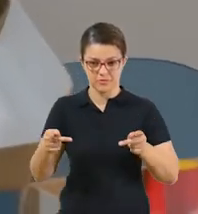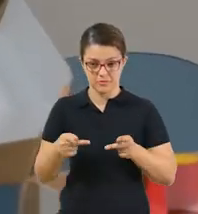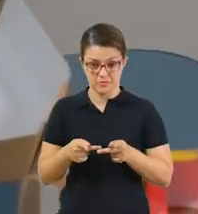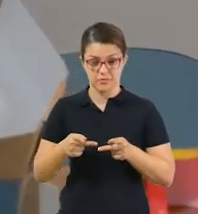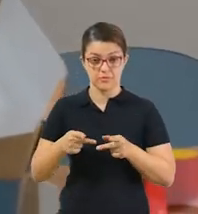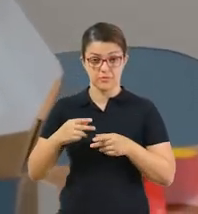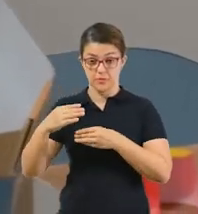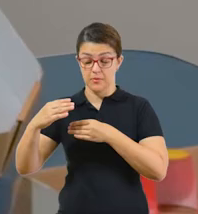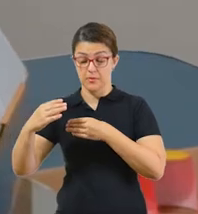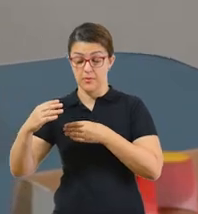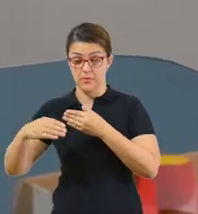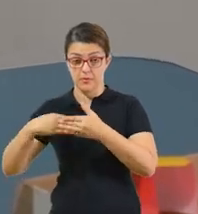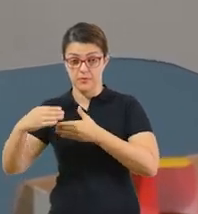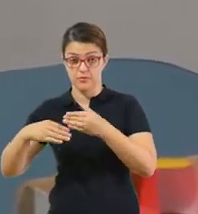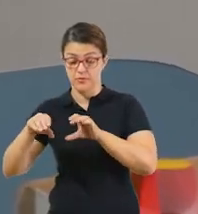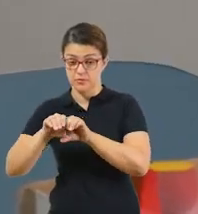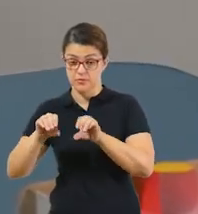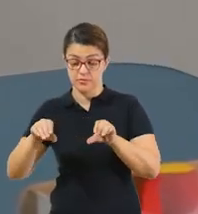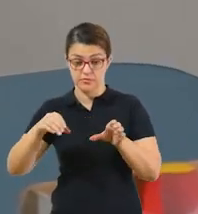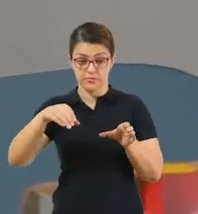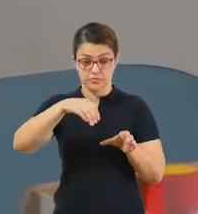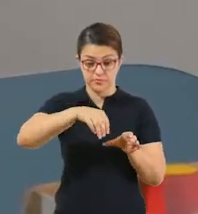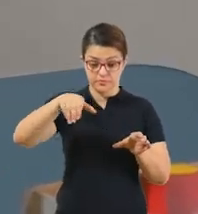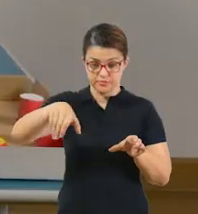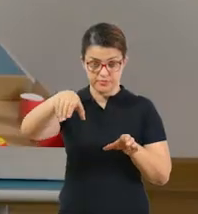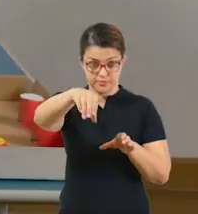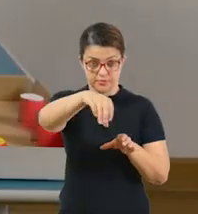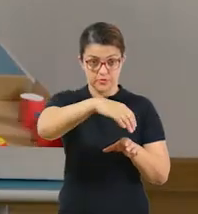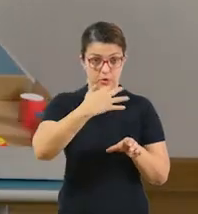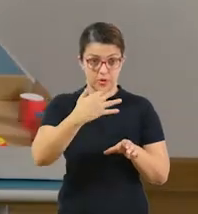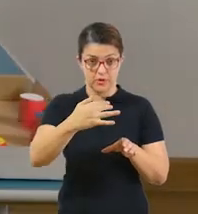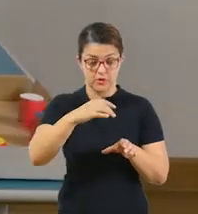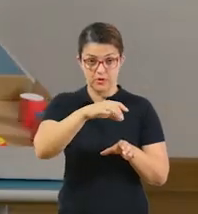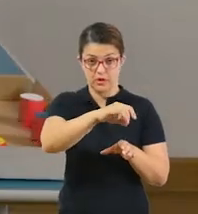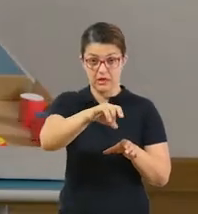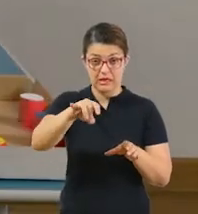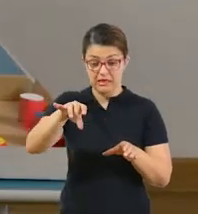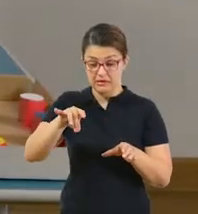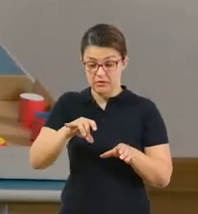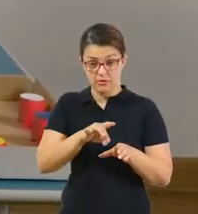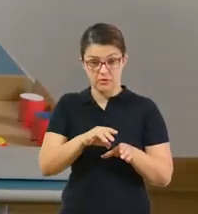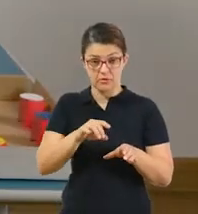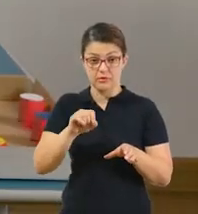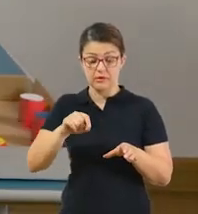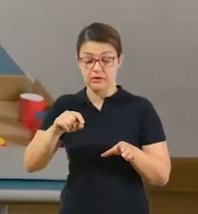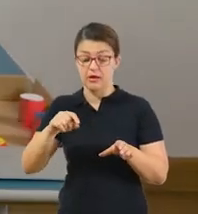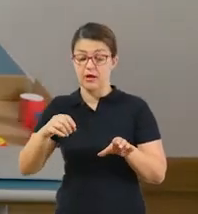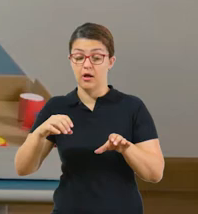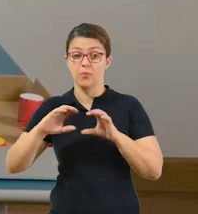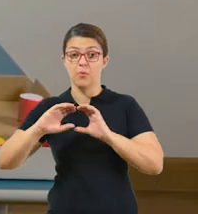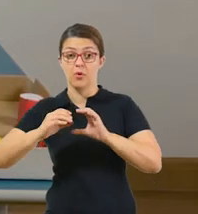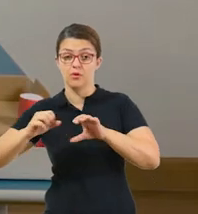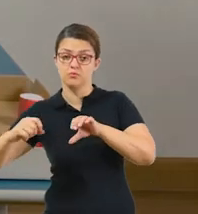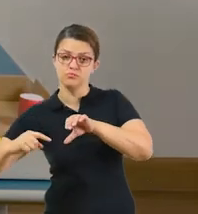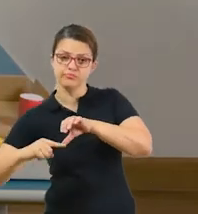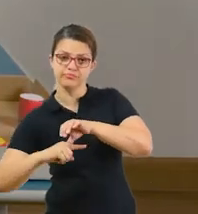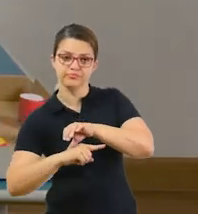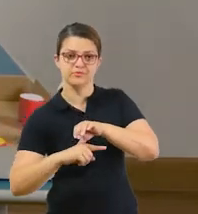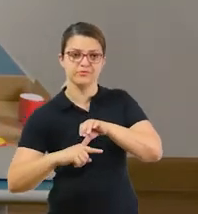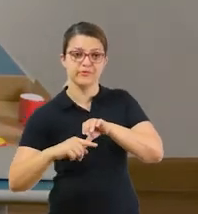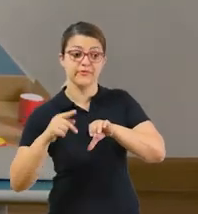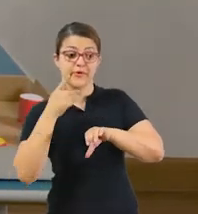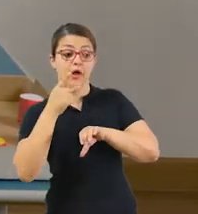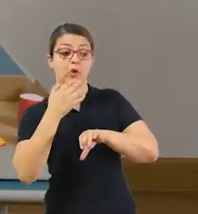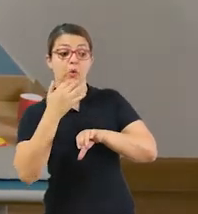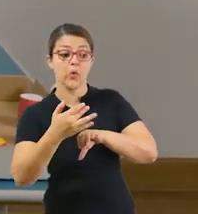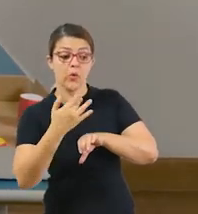higiênico, deixei cada um de uma cor para as crianças irem falando as cores quando a bolinha for passando entre elas. Eu tenho duas bolinhas, uma